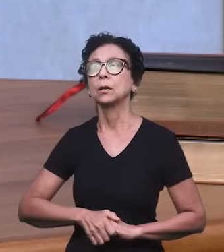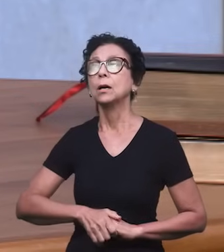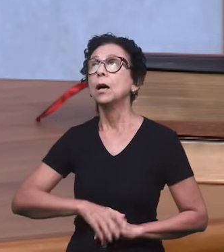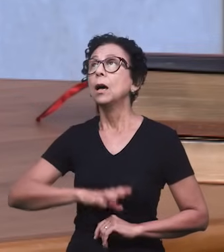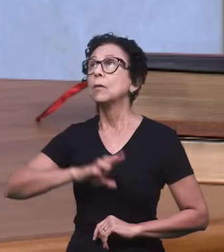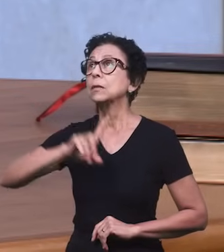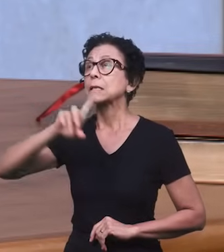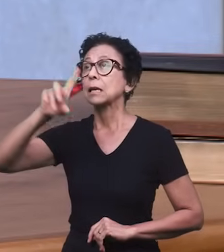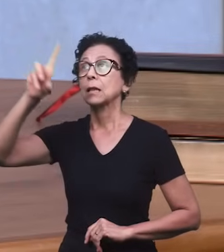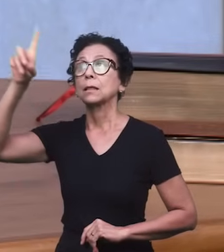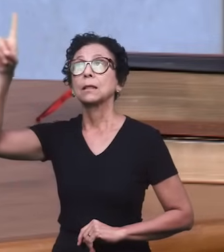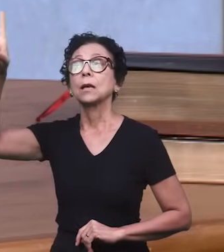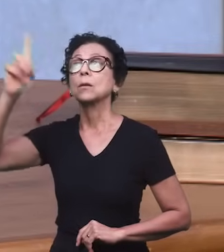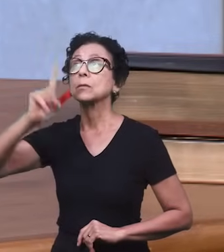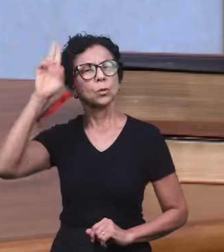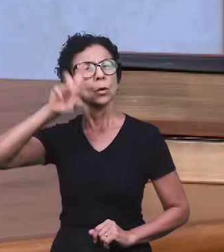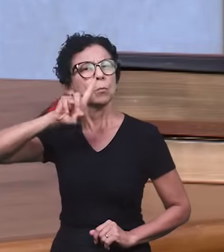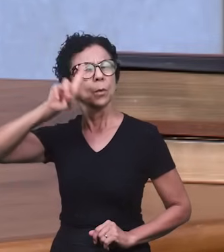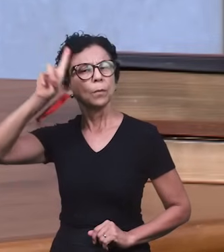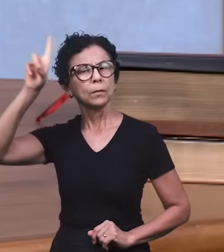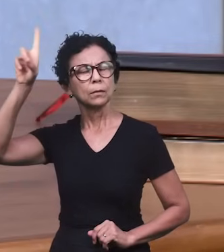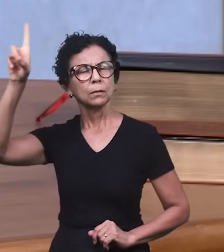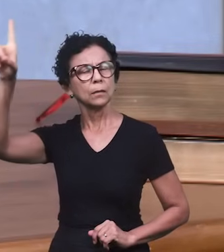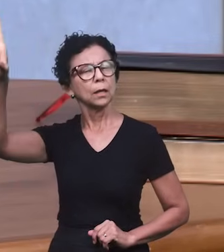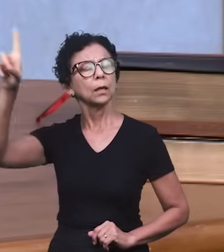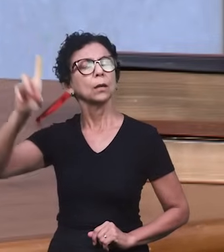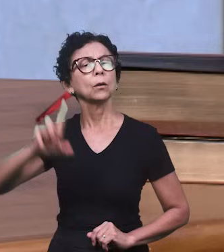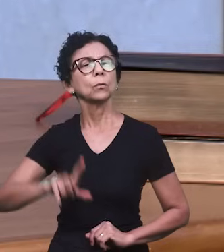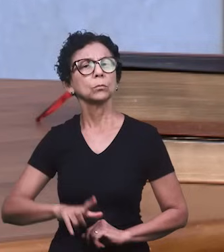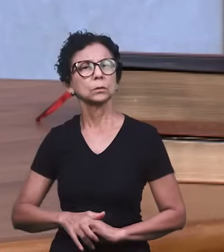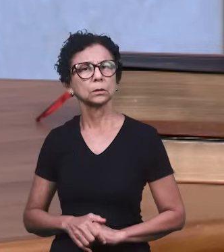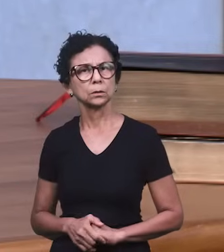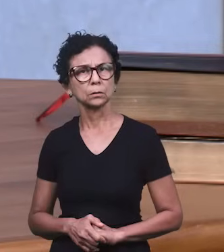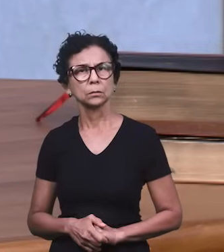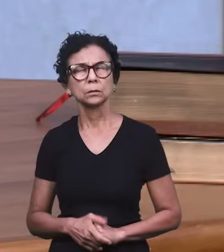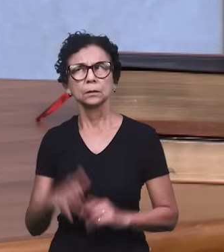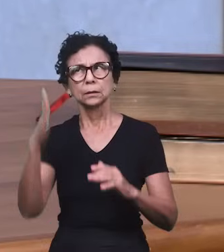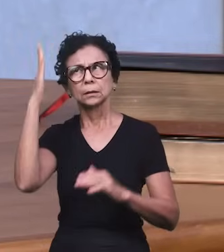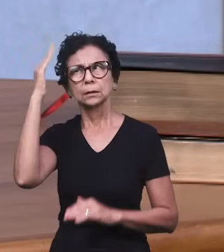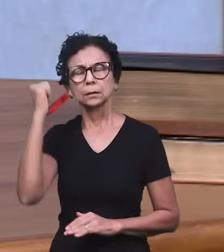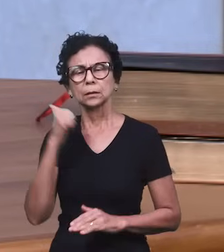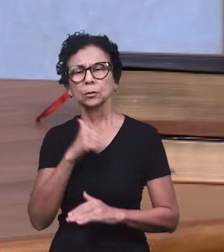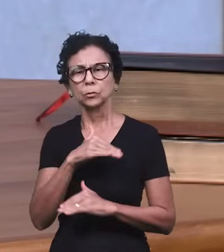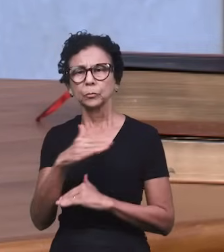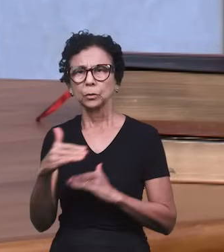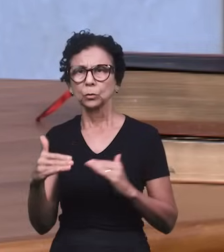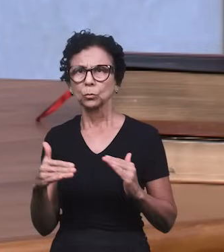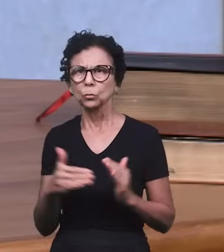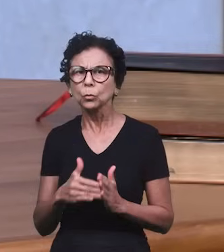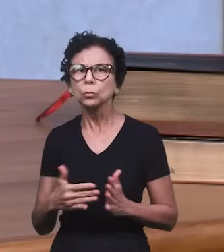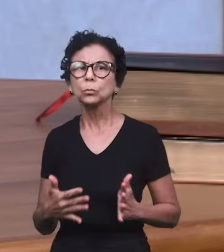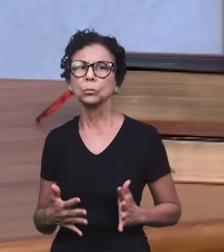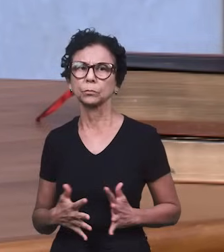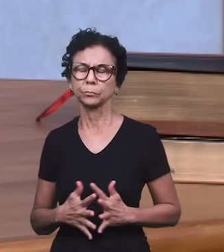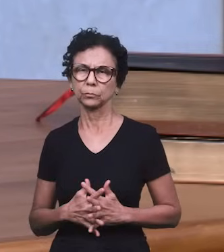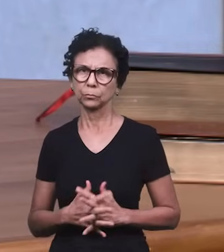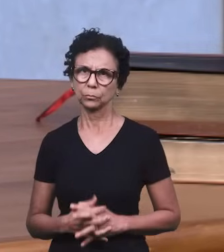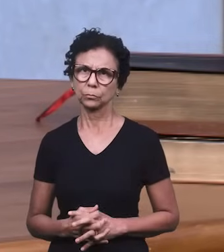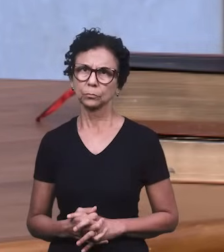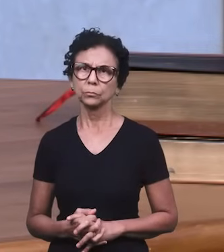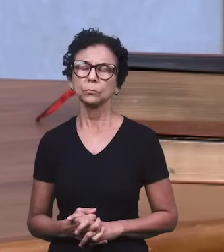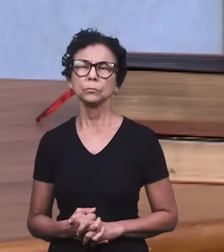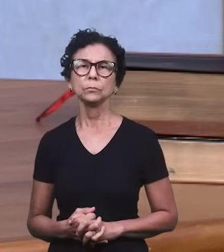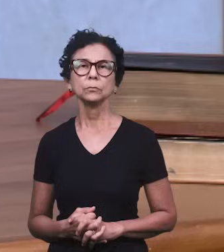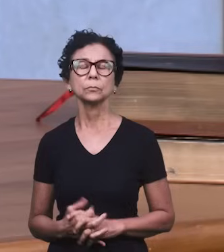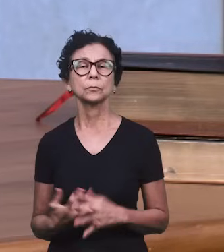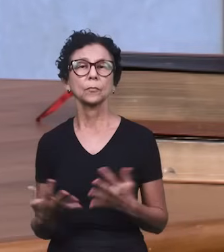da vista porque disse não olhei Eu também para aquele que me vê por isso se